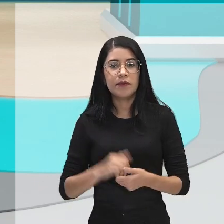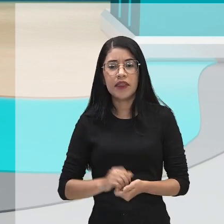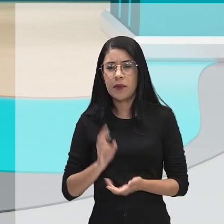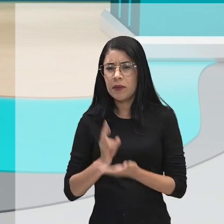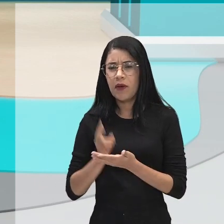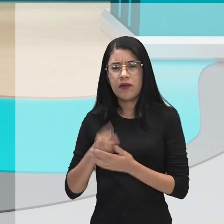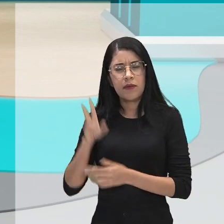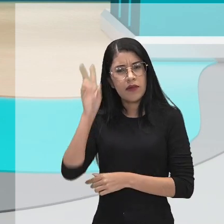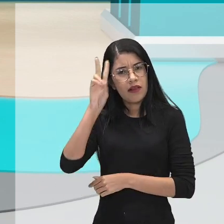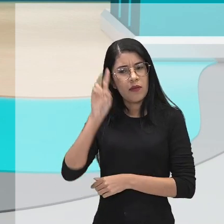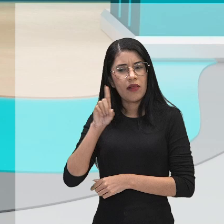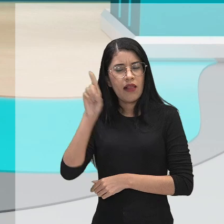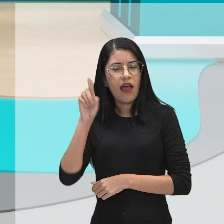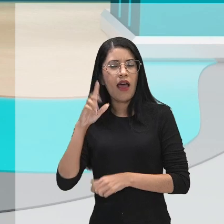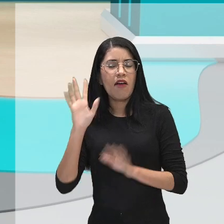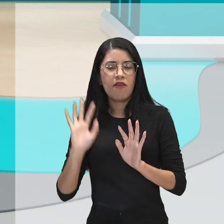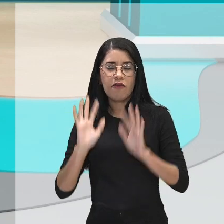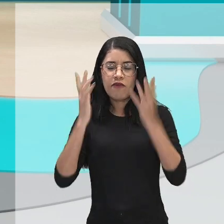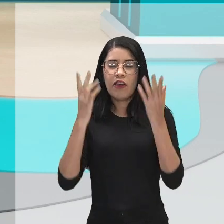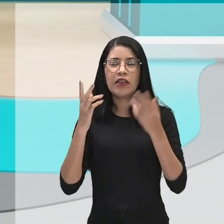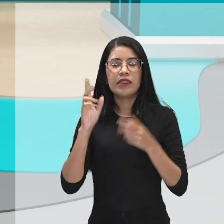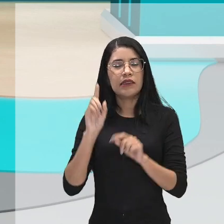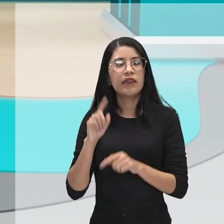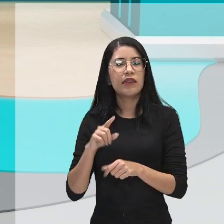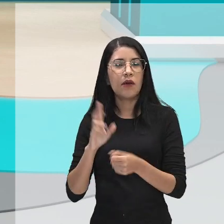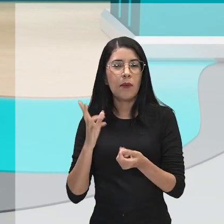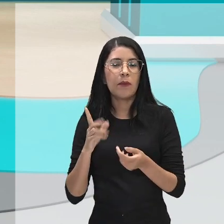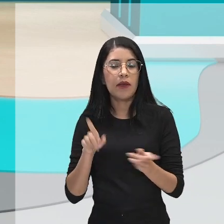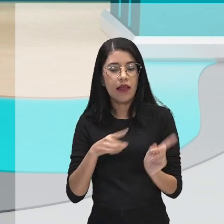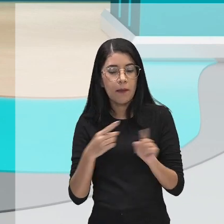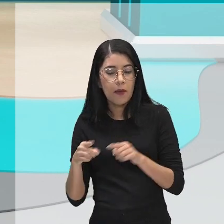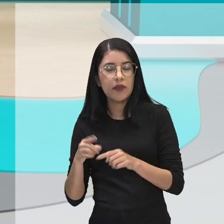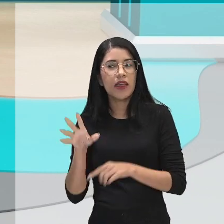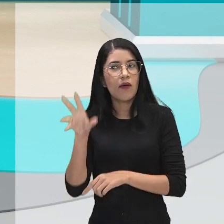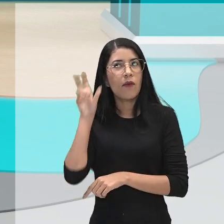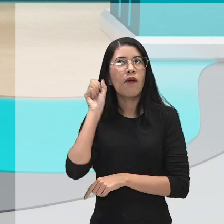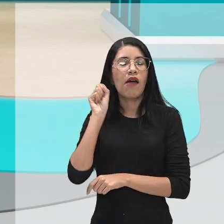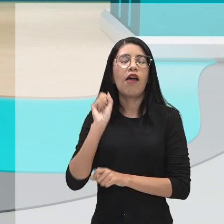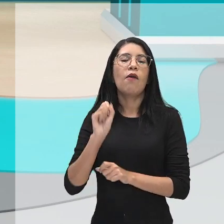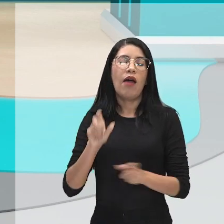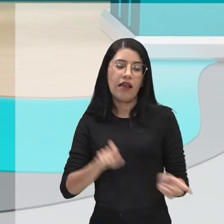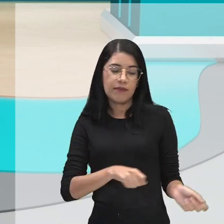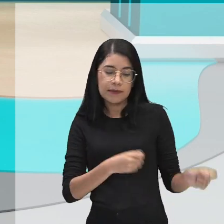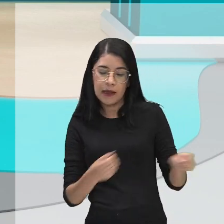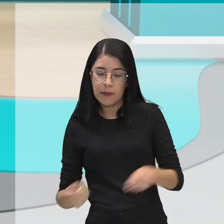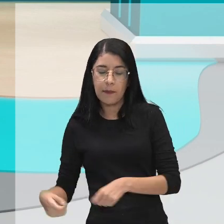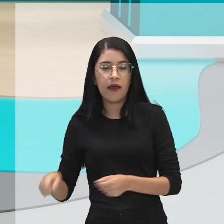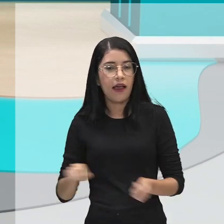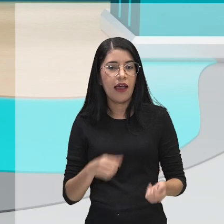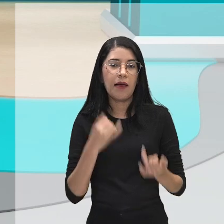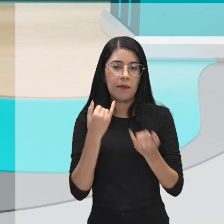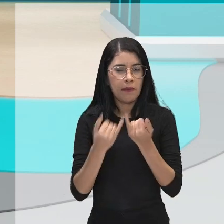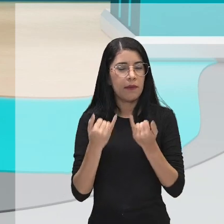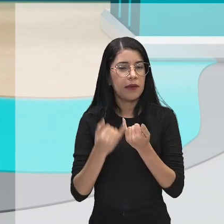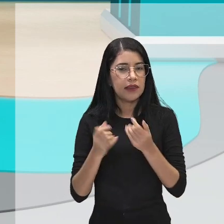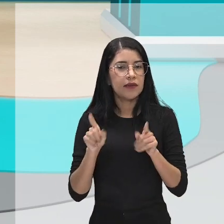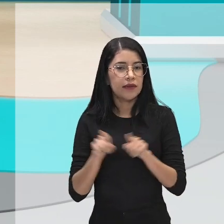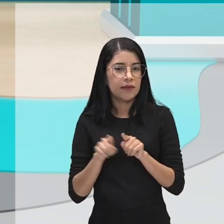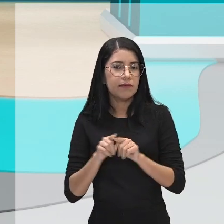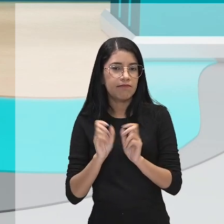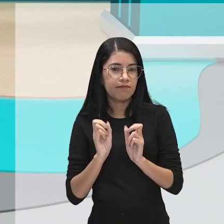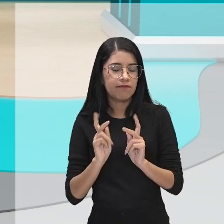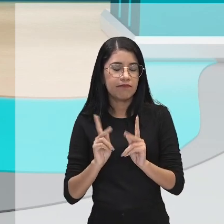numa festa que toca o carimbó, eu lembro, epa, vamos enxotar uma galinha e ficar mexendo a saia. Então é mais ou menos assim, tá?